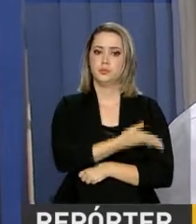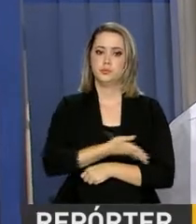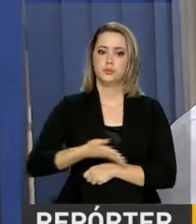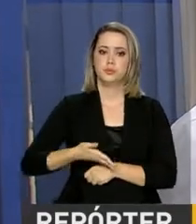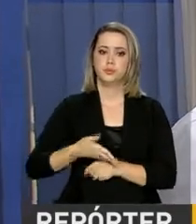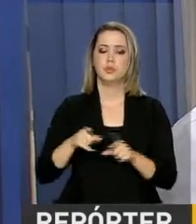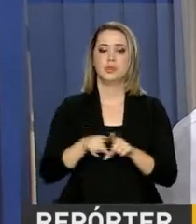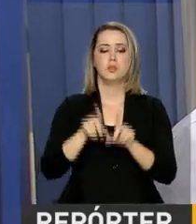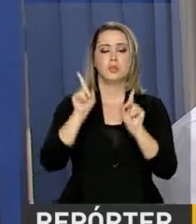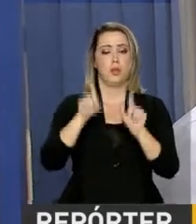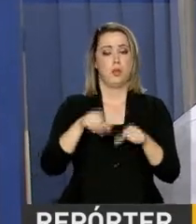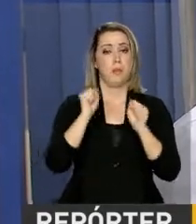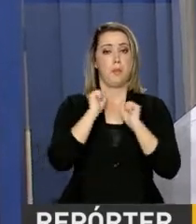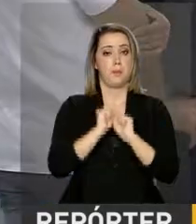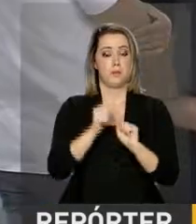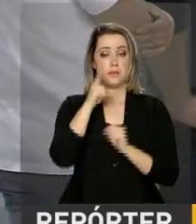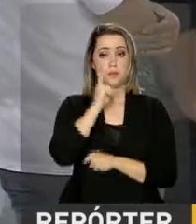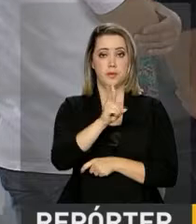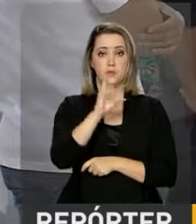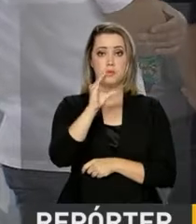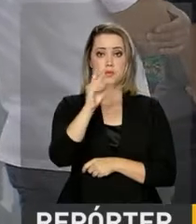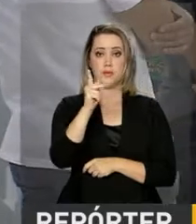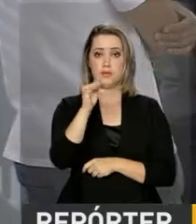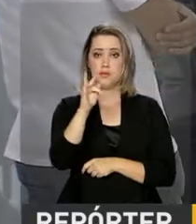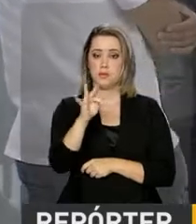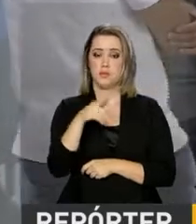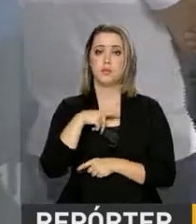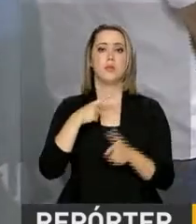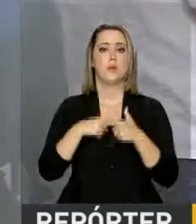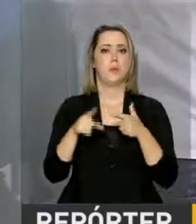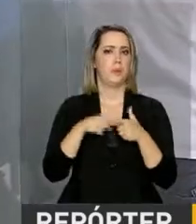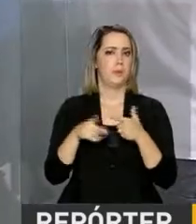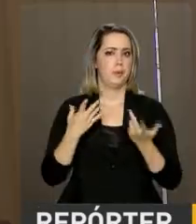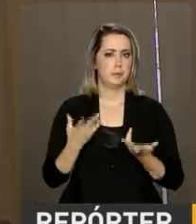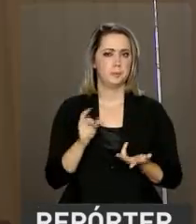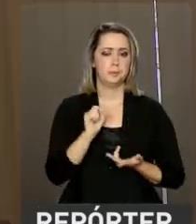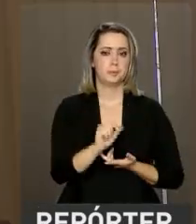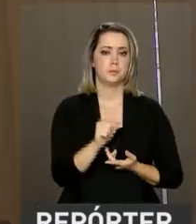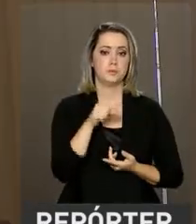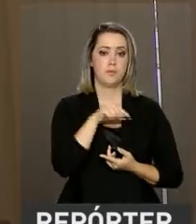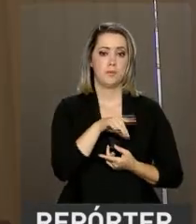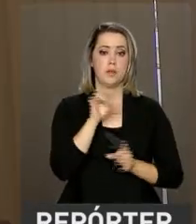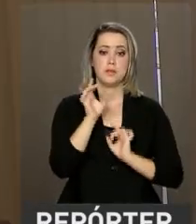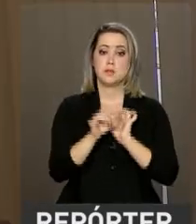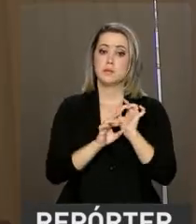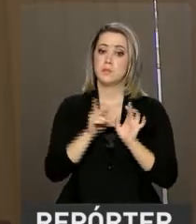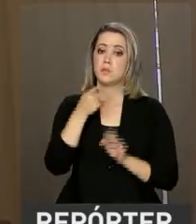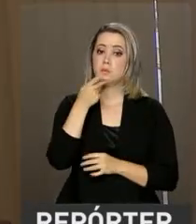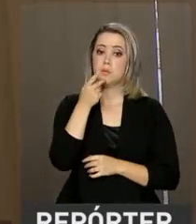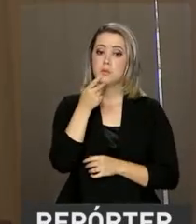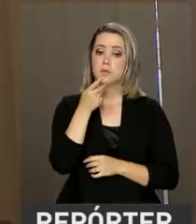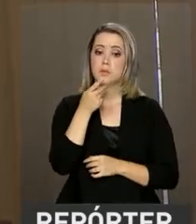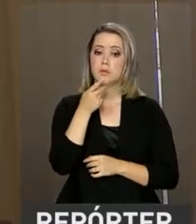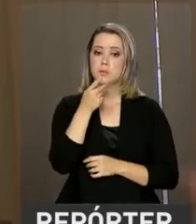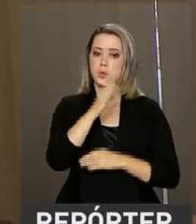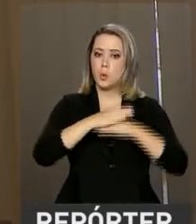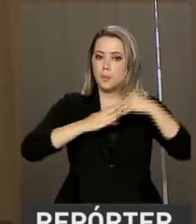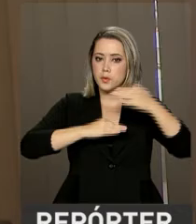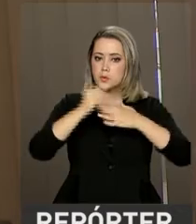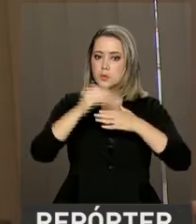é possível verificar se o cpf apresenta alguma pendência esta especialista recomenda que para evitar